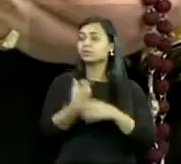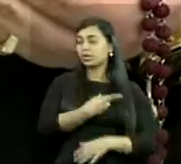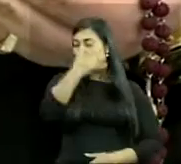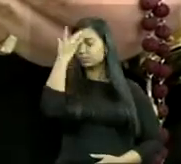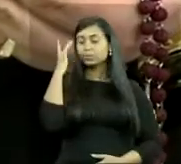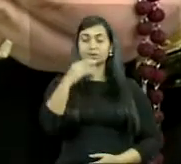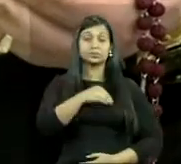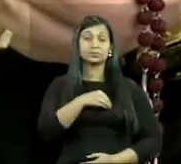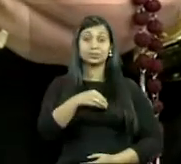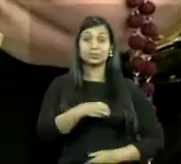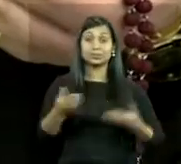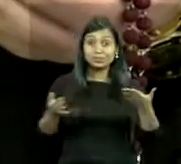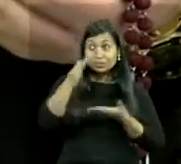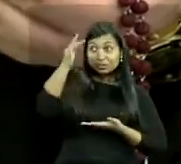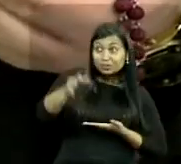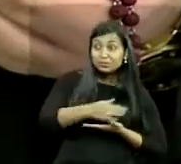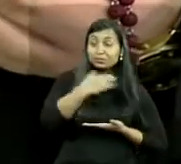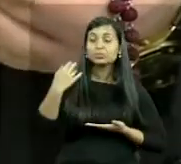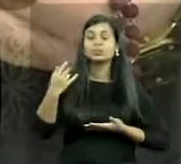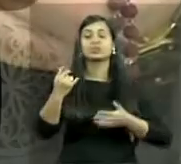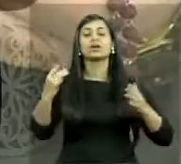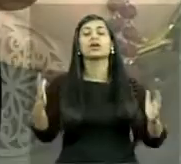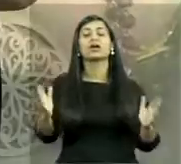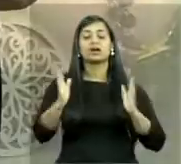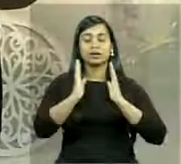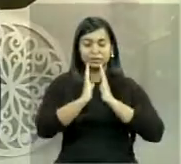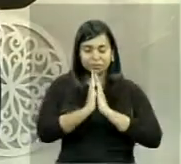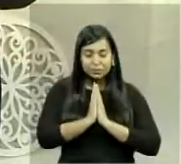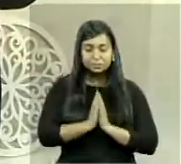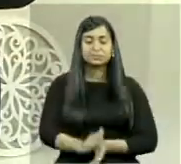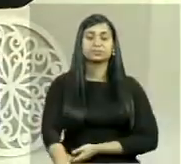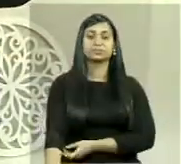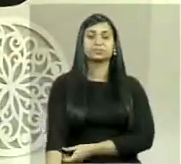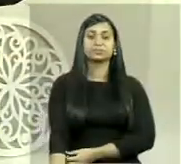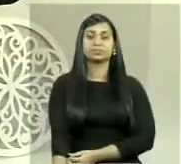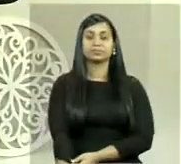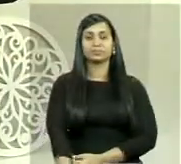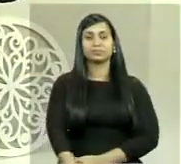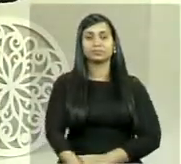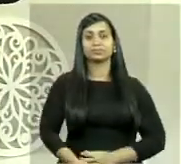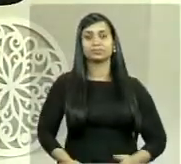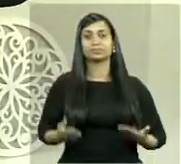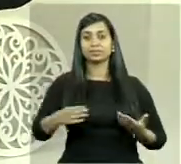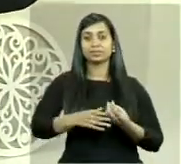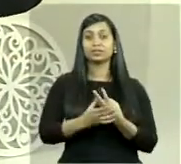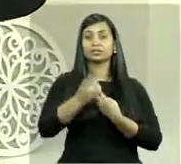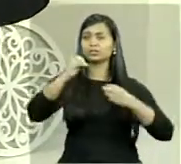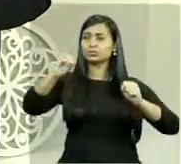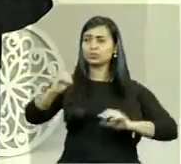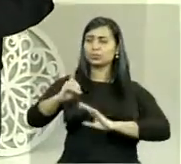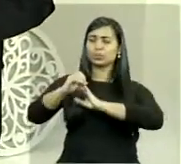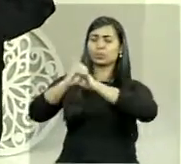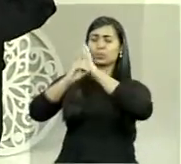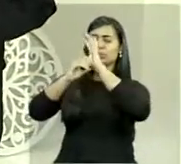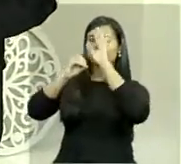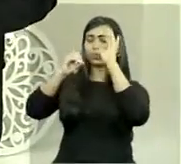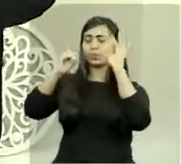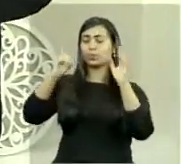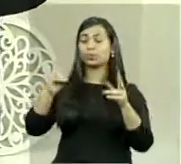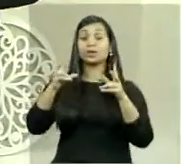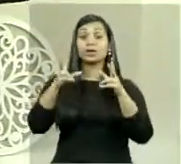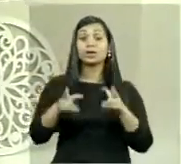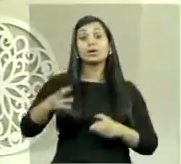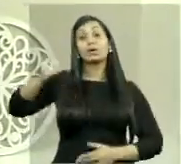Deus, rogai por nós, pecadores, agora e na hora de nossa morte. Amém. Glória ao Pai, e ao Filho, e